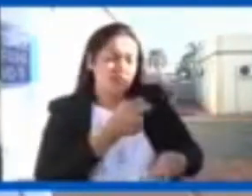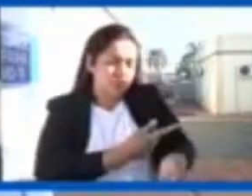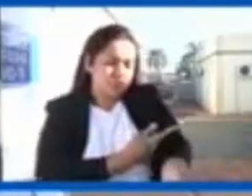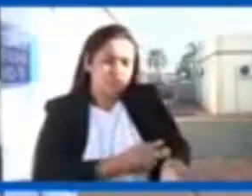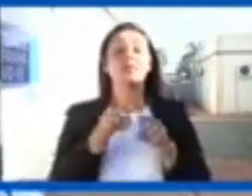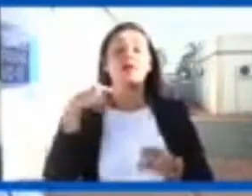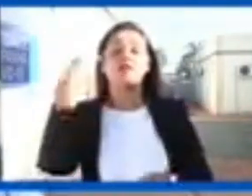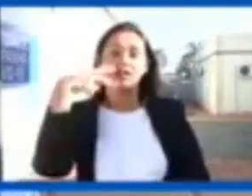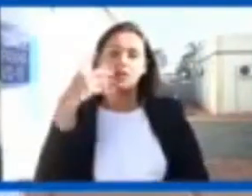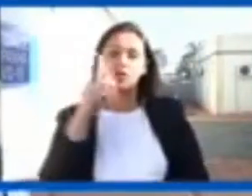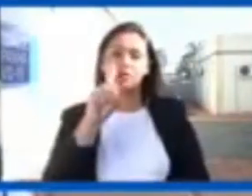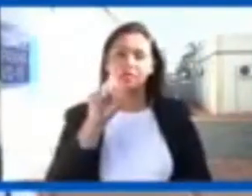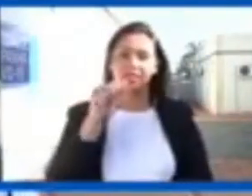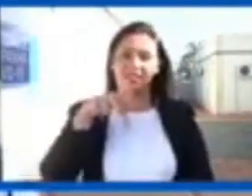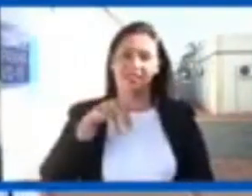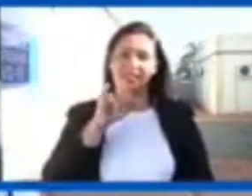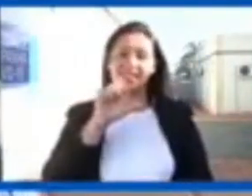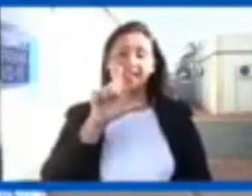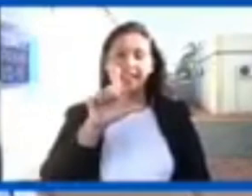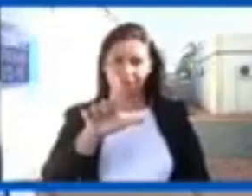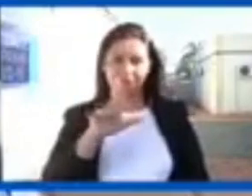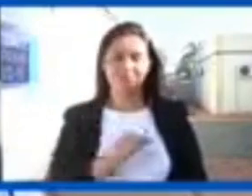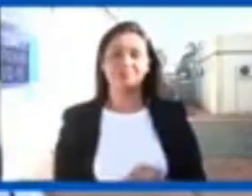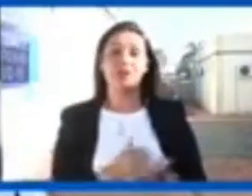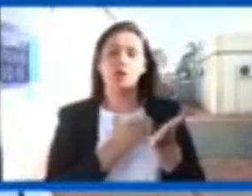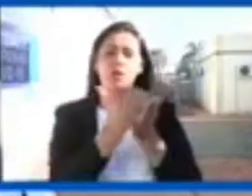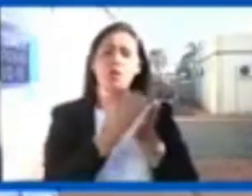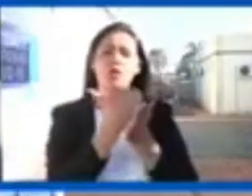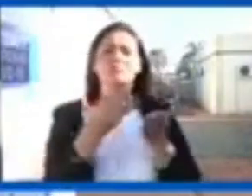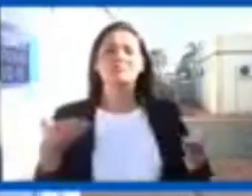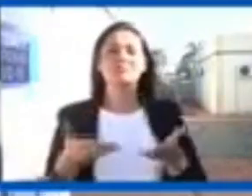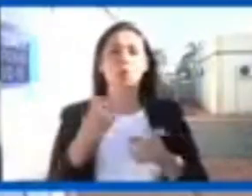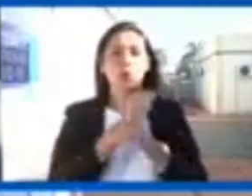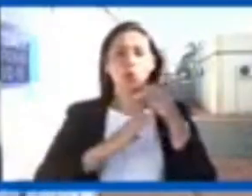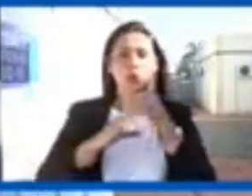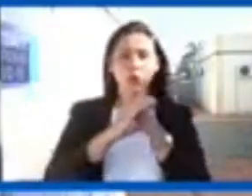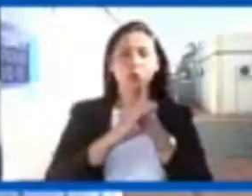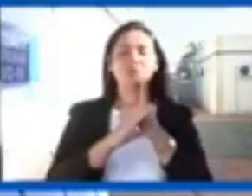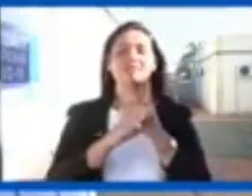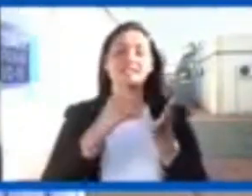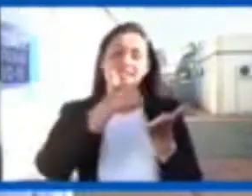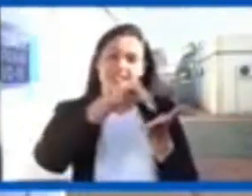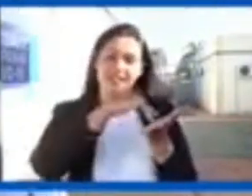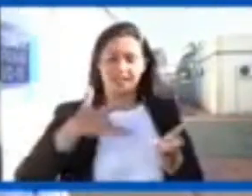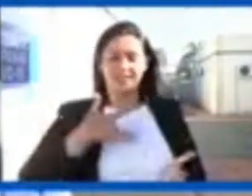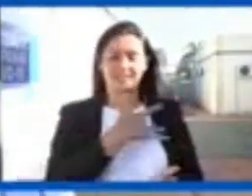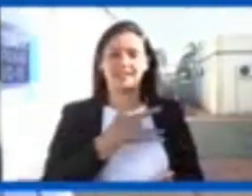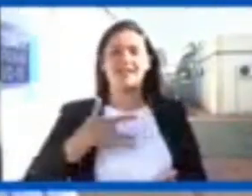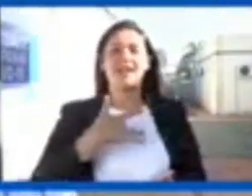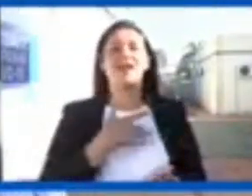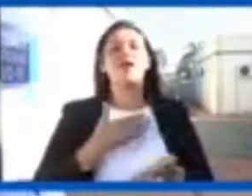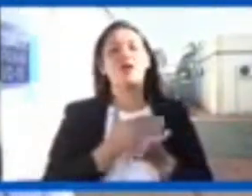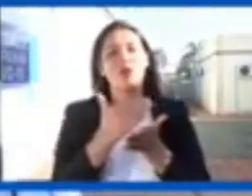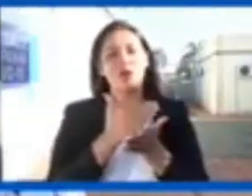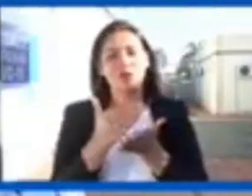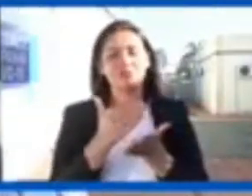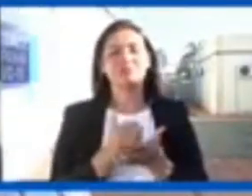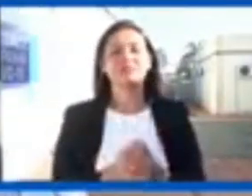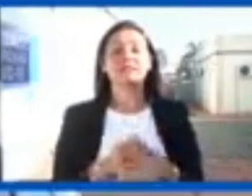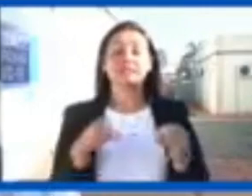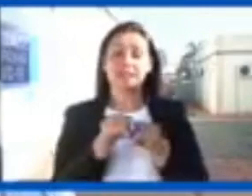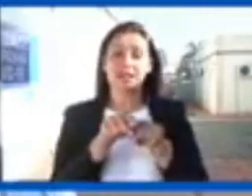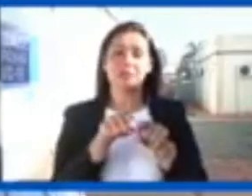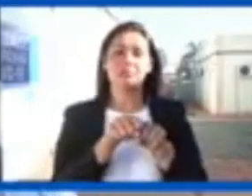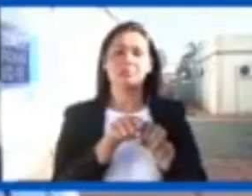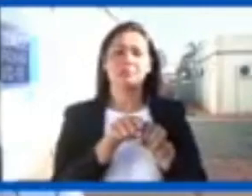corrigir 19 para dar início a esta cerimônia Aí segundo recomendo que eu convido a secretária de saúde Ivonete Félix que também é presidente